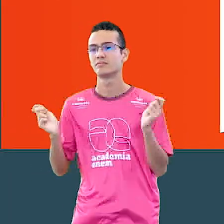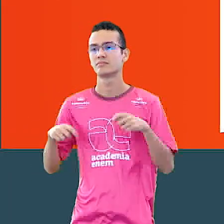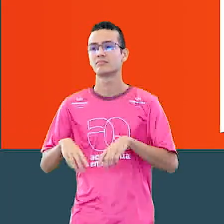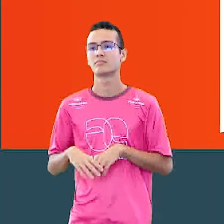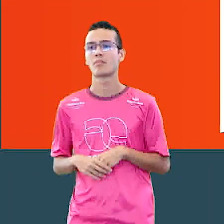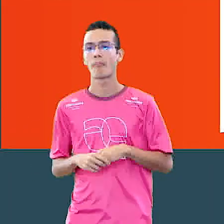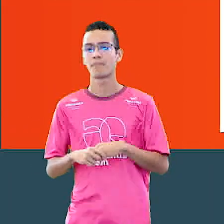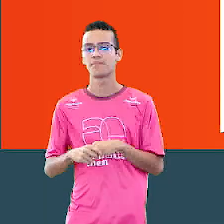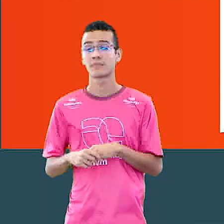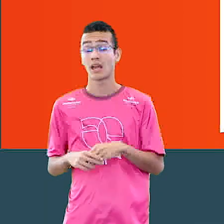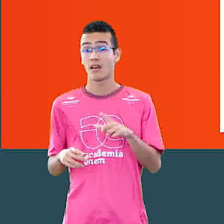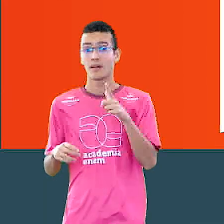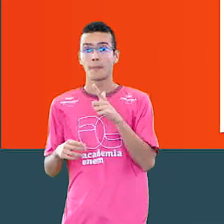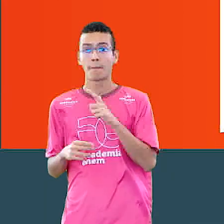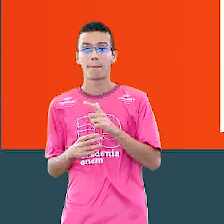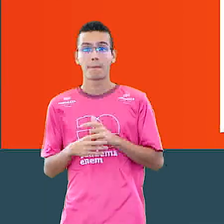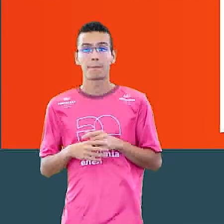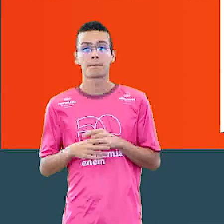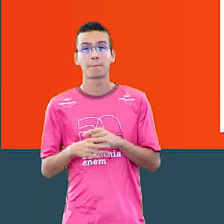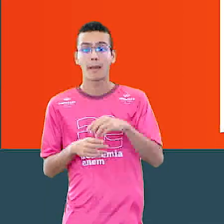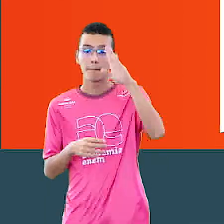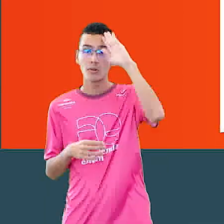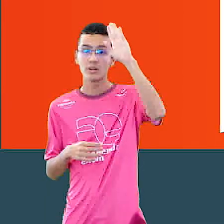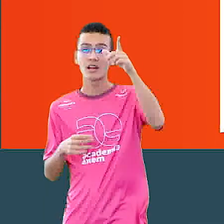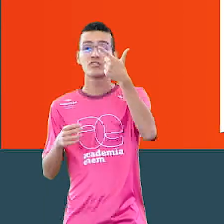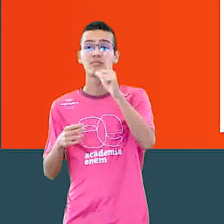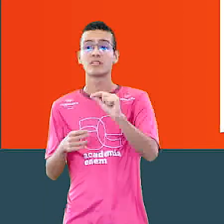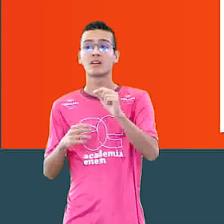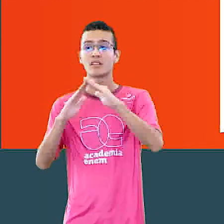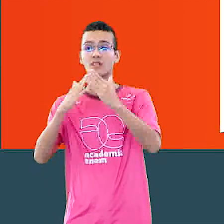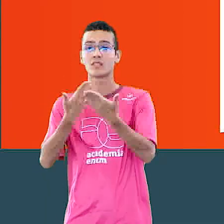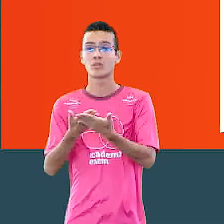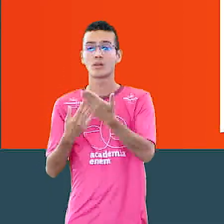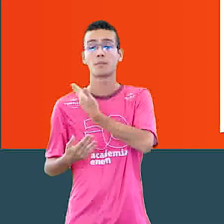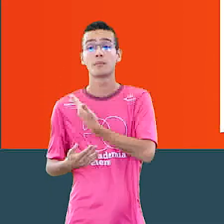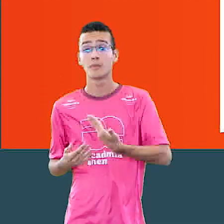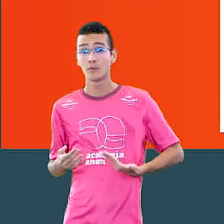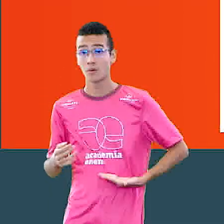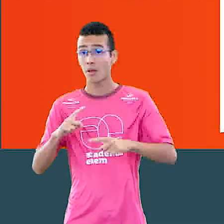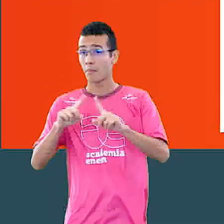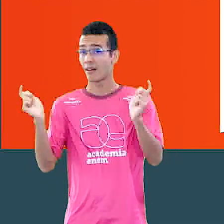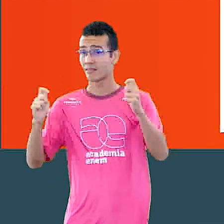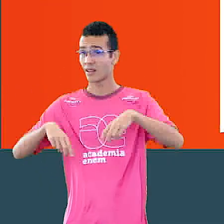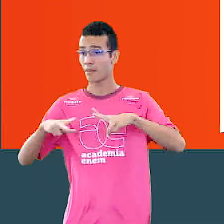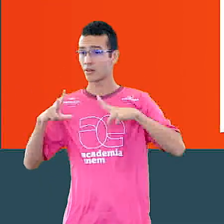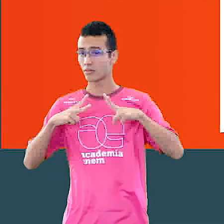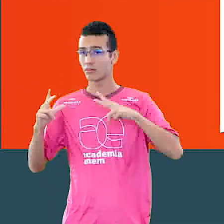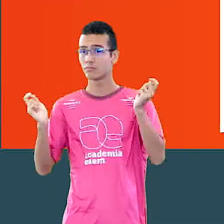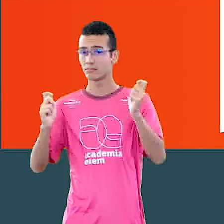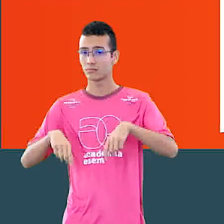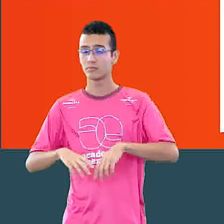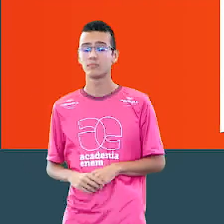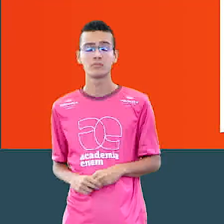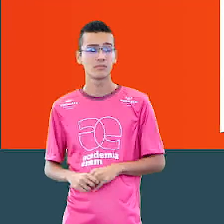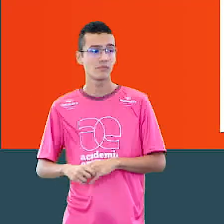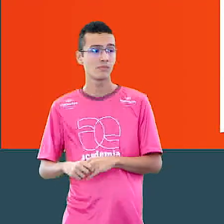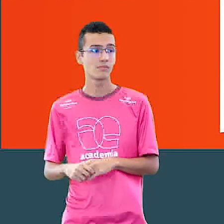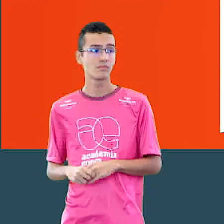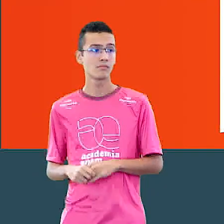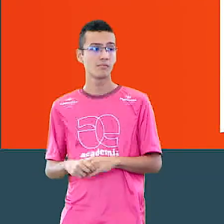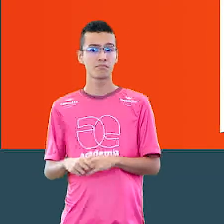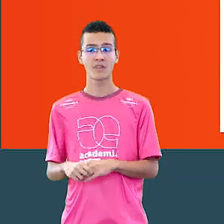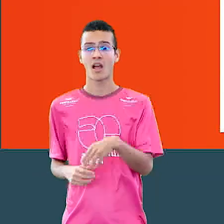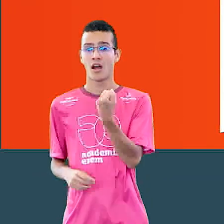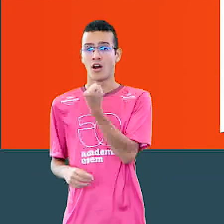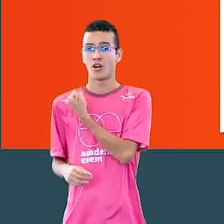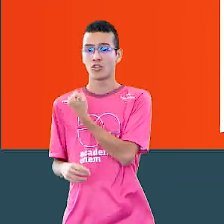escola pública. Mas você entra, sim, como possibilidade, certo? Gente, vamos lá, ó. Nota de corte. Eu falei para